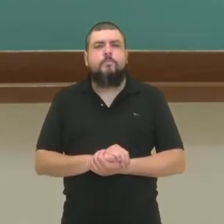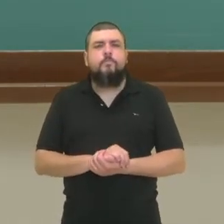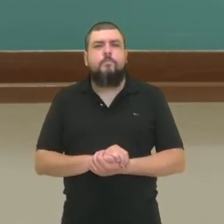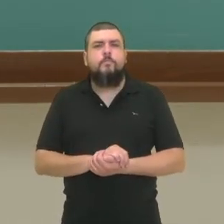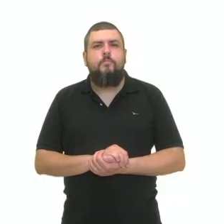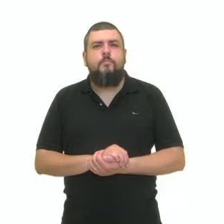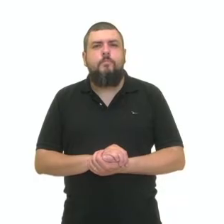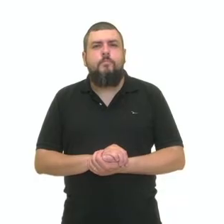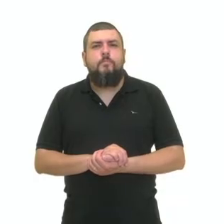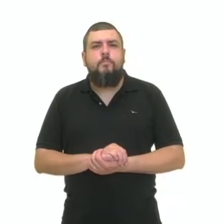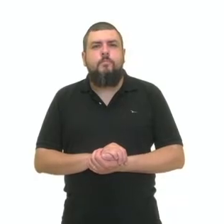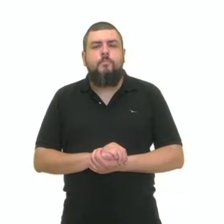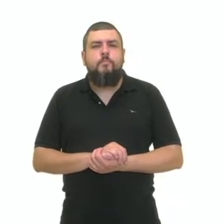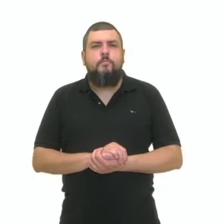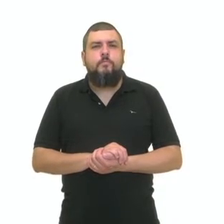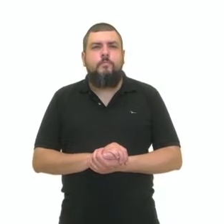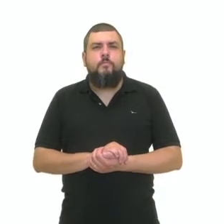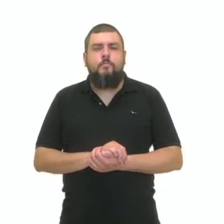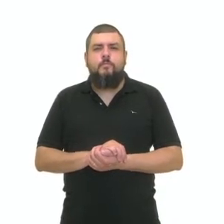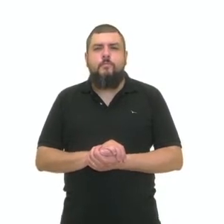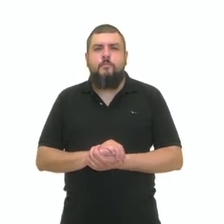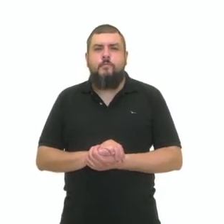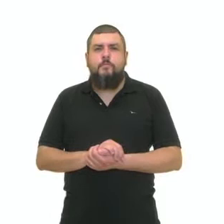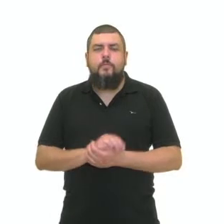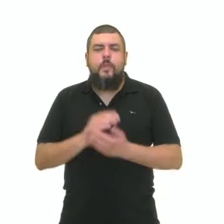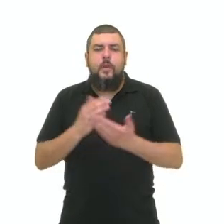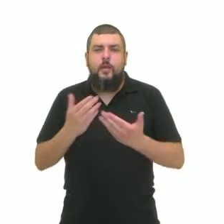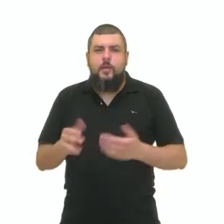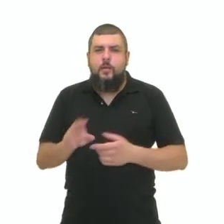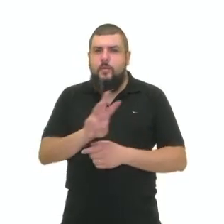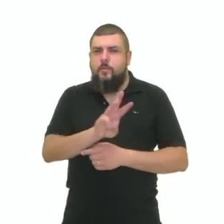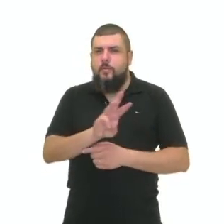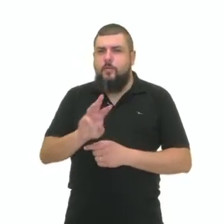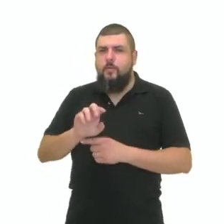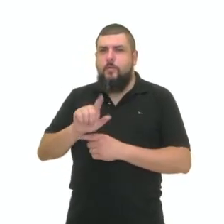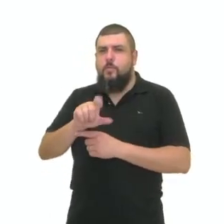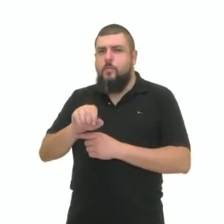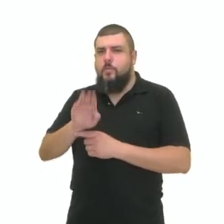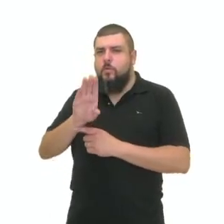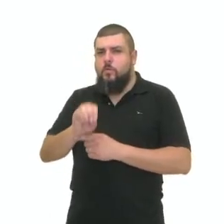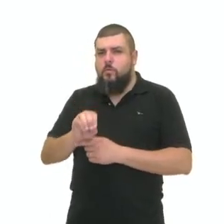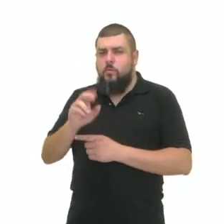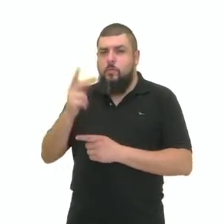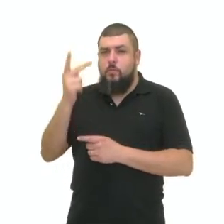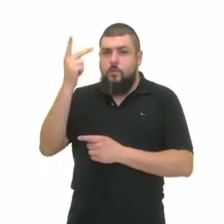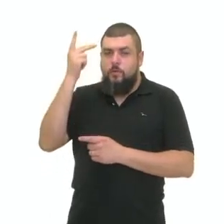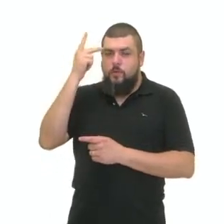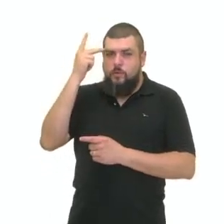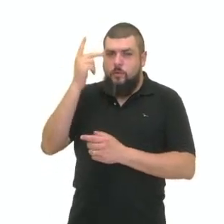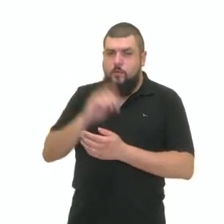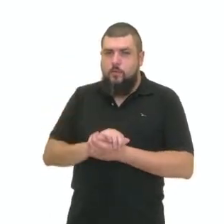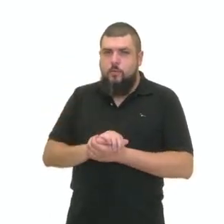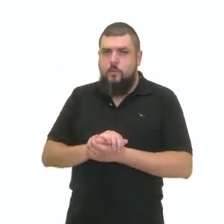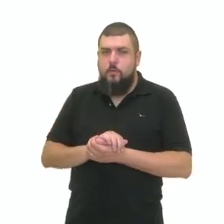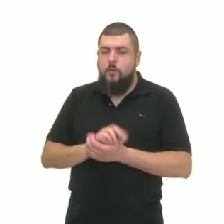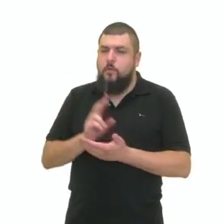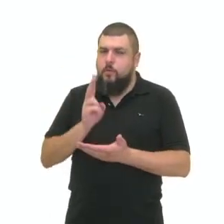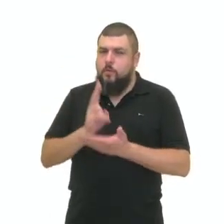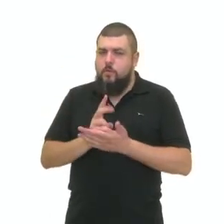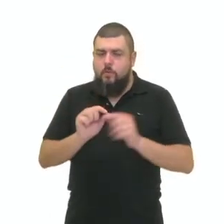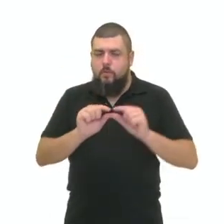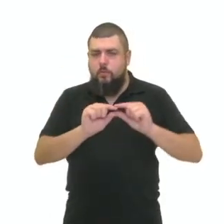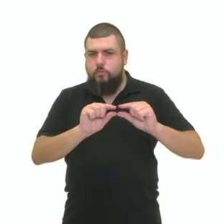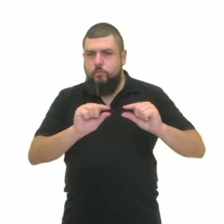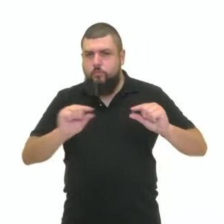sabia? Então, aqui no Globo de São Paulo, nós temos uma notícia, checando sempre, né, no nosso combate a fake